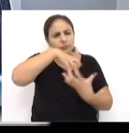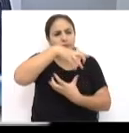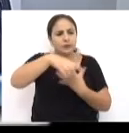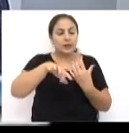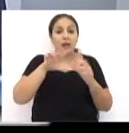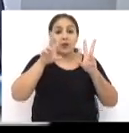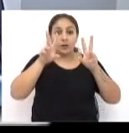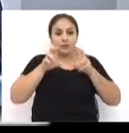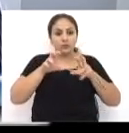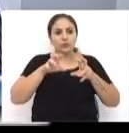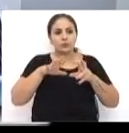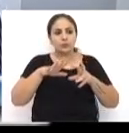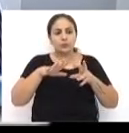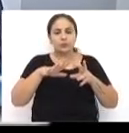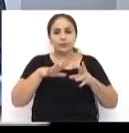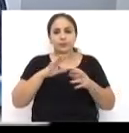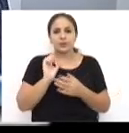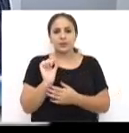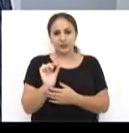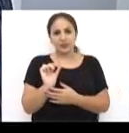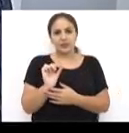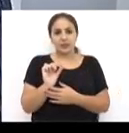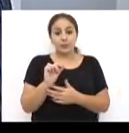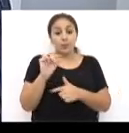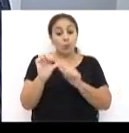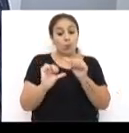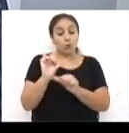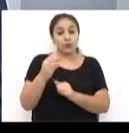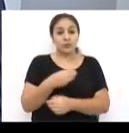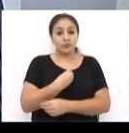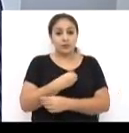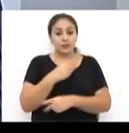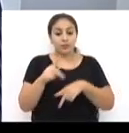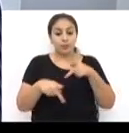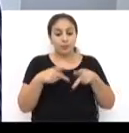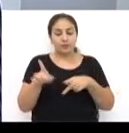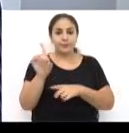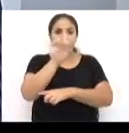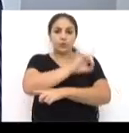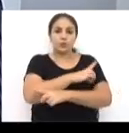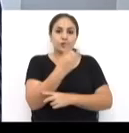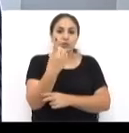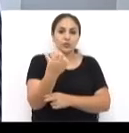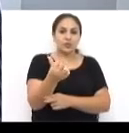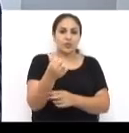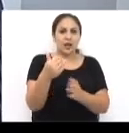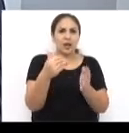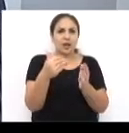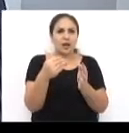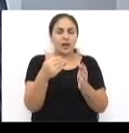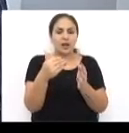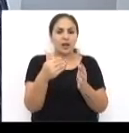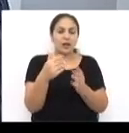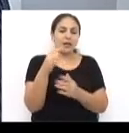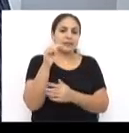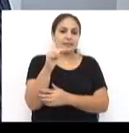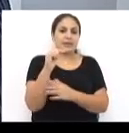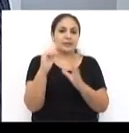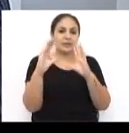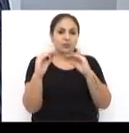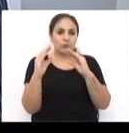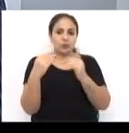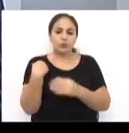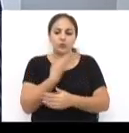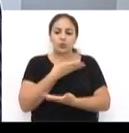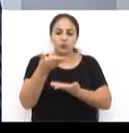um tema que mexe com a vida de toda a população. Então, dia 16 às 19 horas, nós convidamos